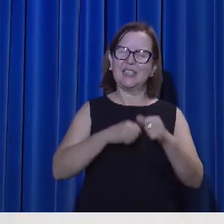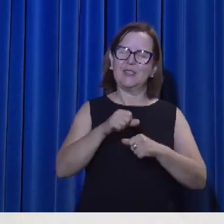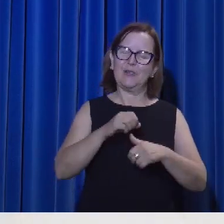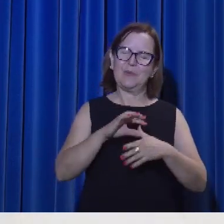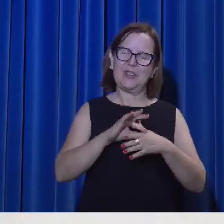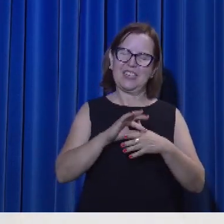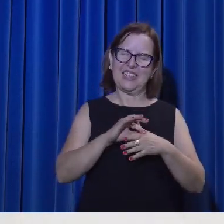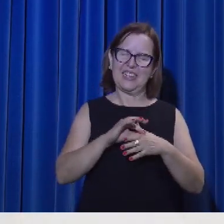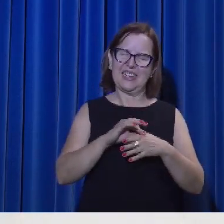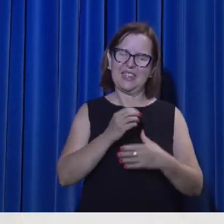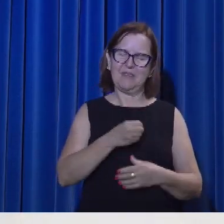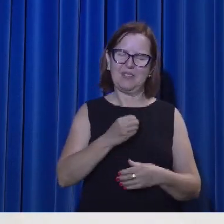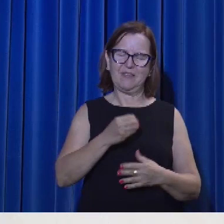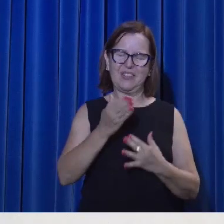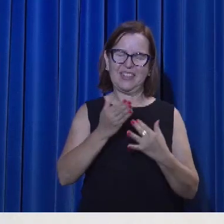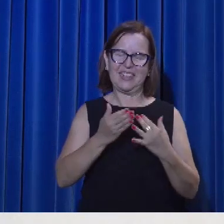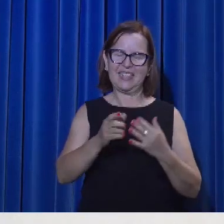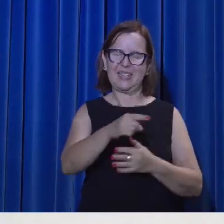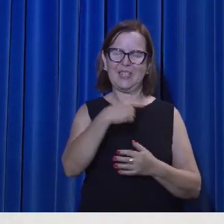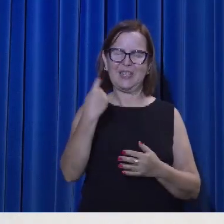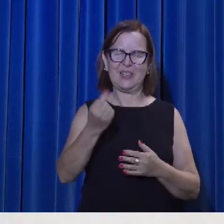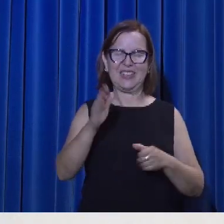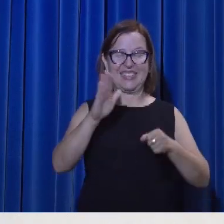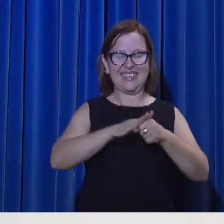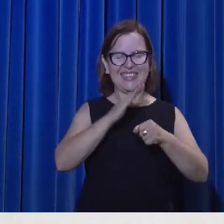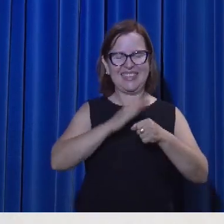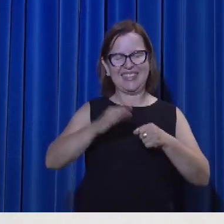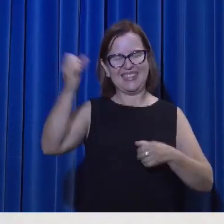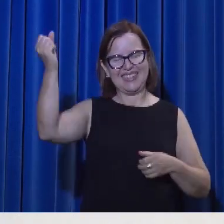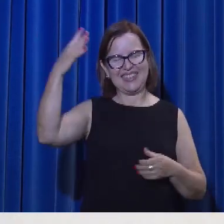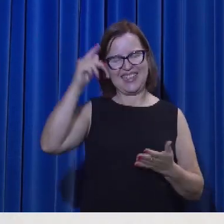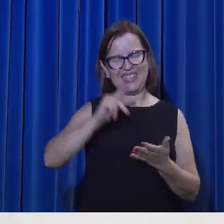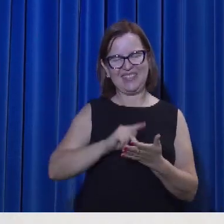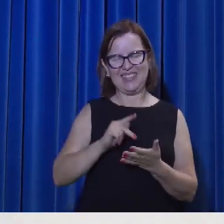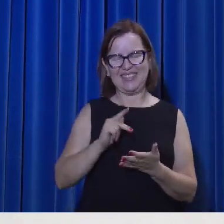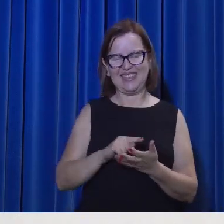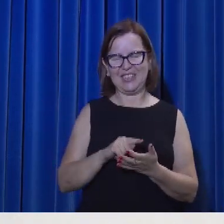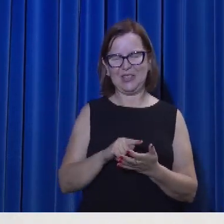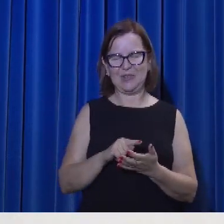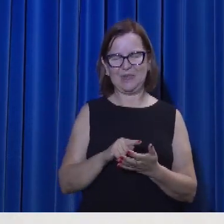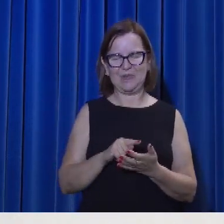entre nós, cheio de graça e de verdade.